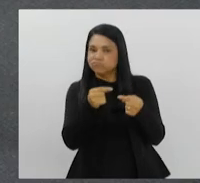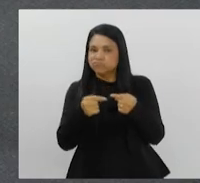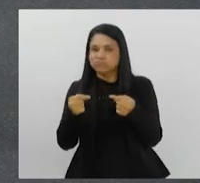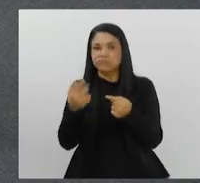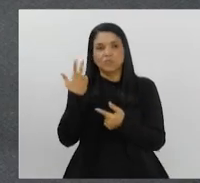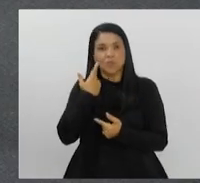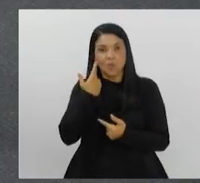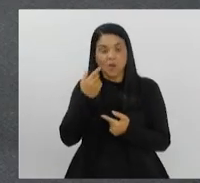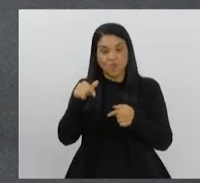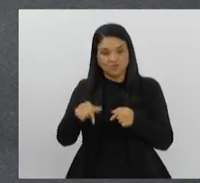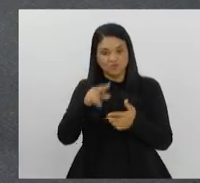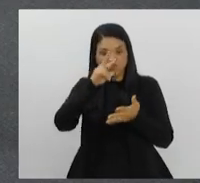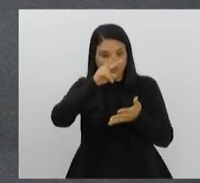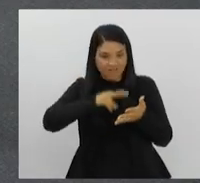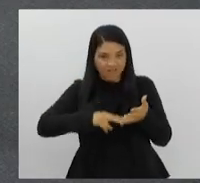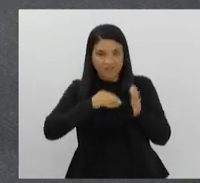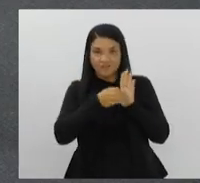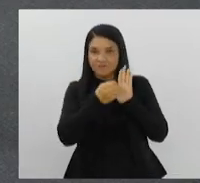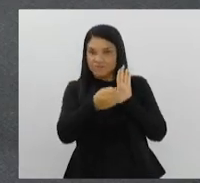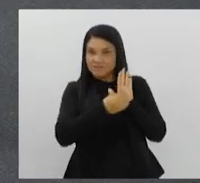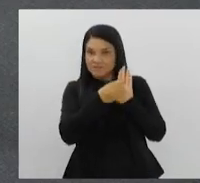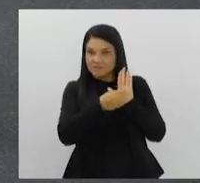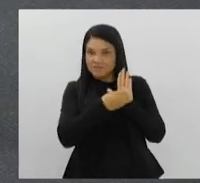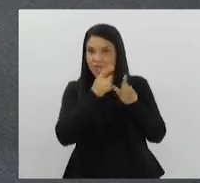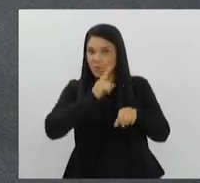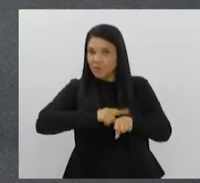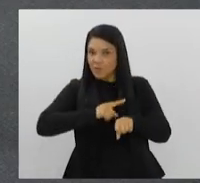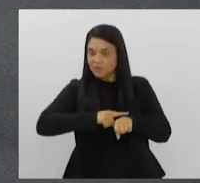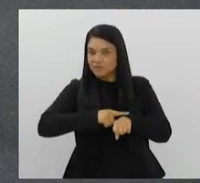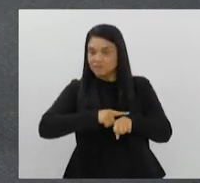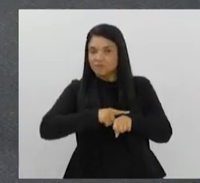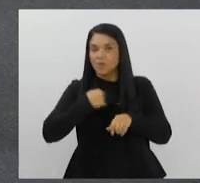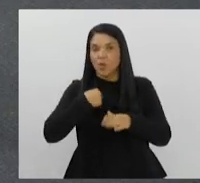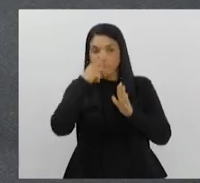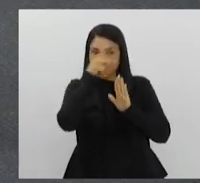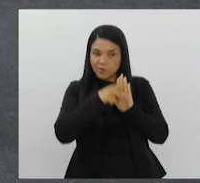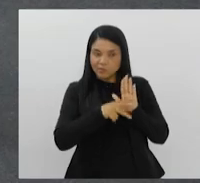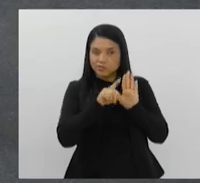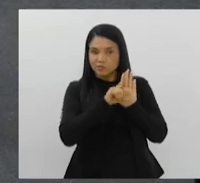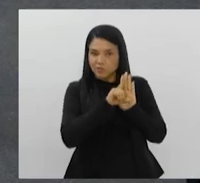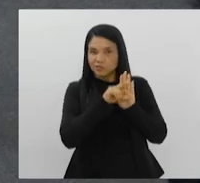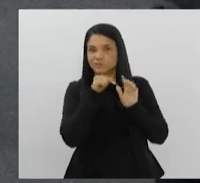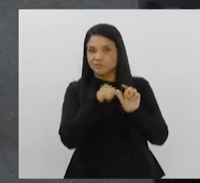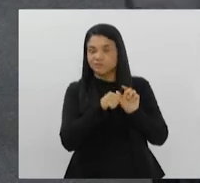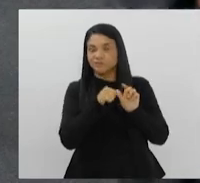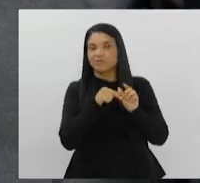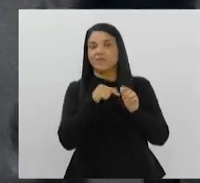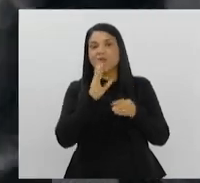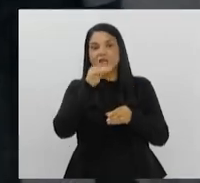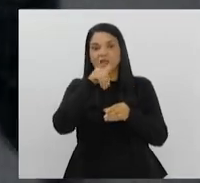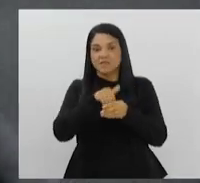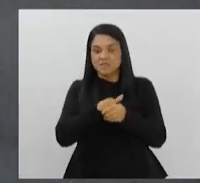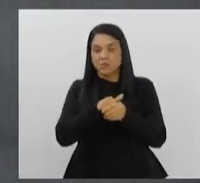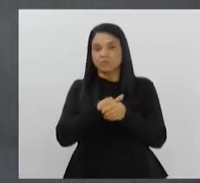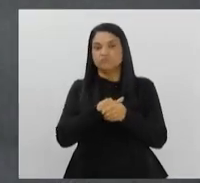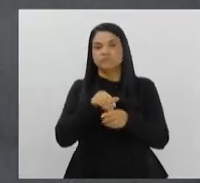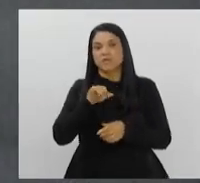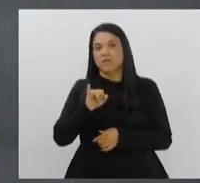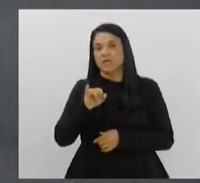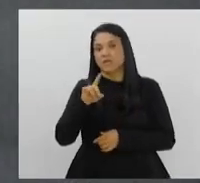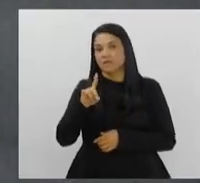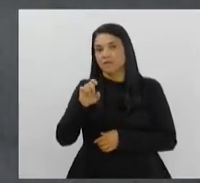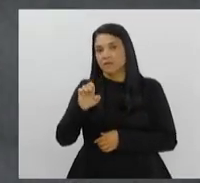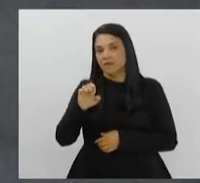Quando chegou aqui na hora da leitura dos pareceres, eu falei que o projeto estabelecia reeleição indefinida e eu era contra isso.